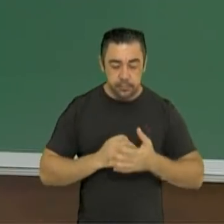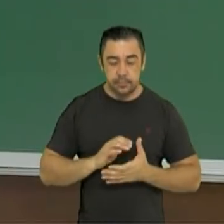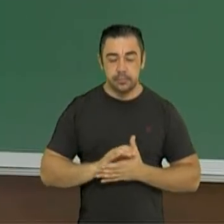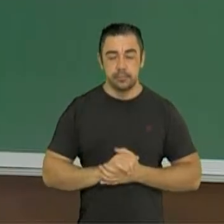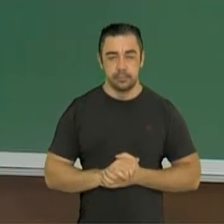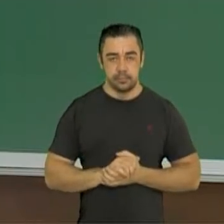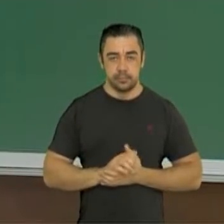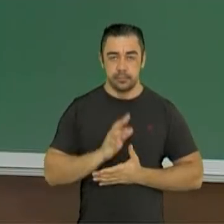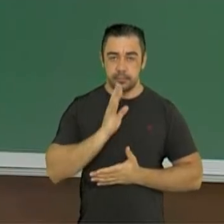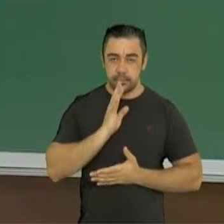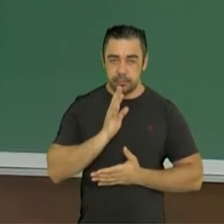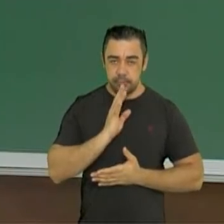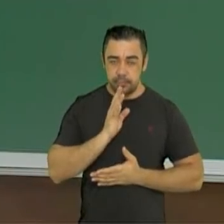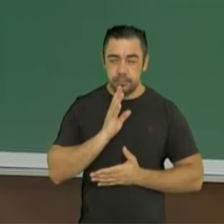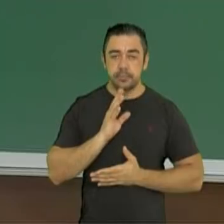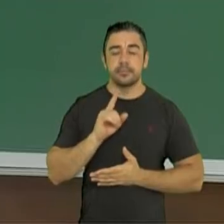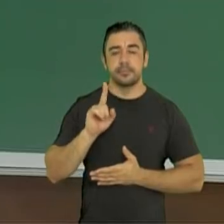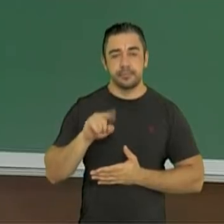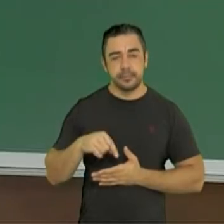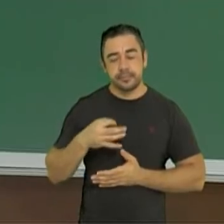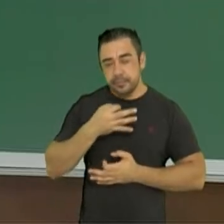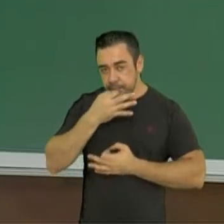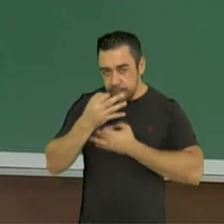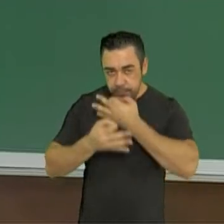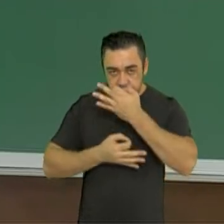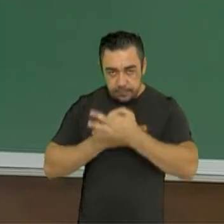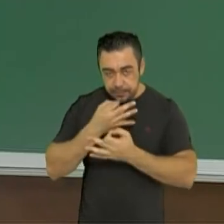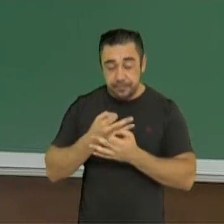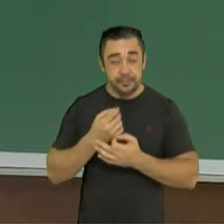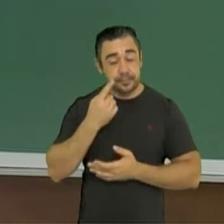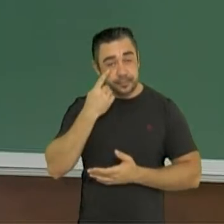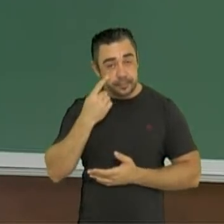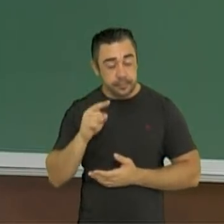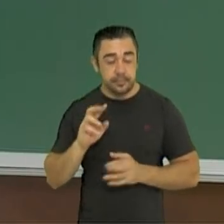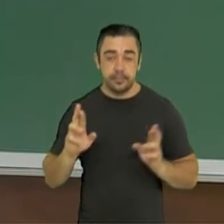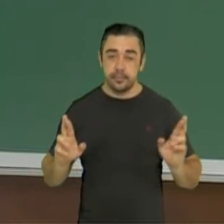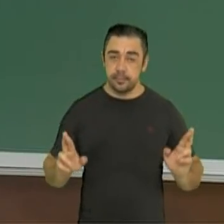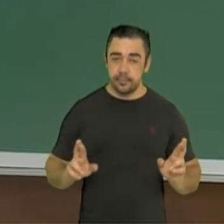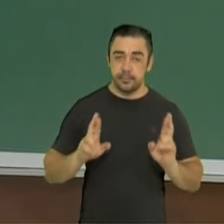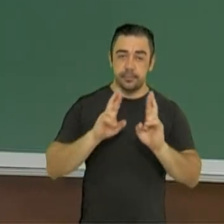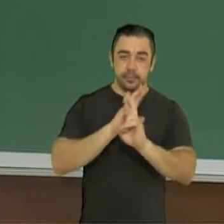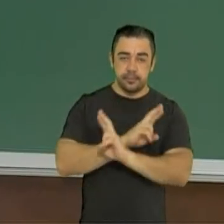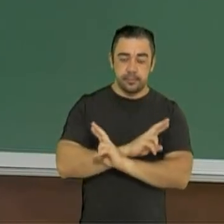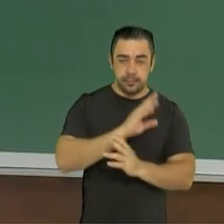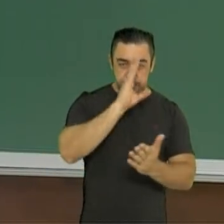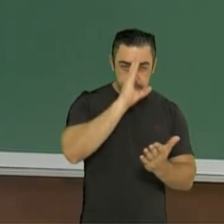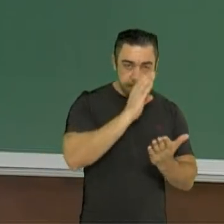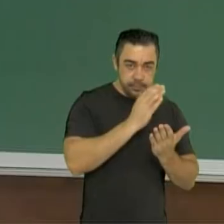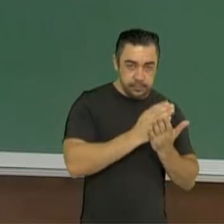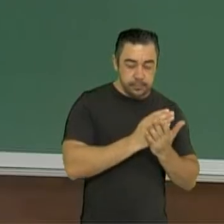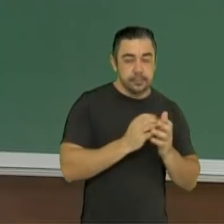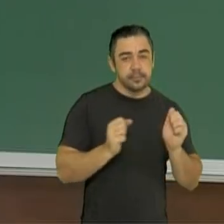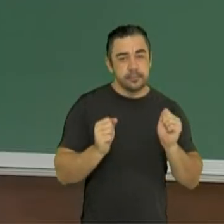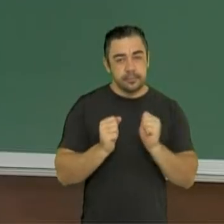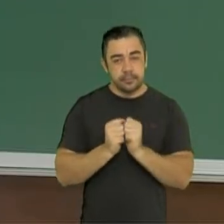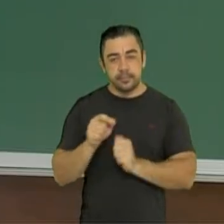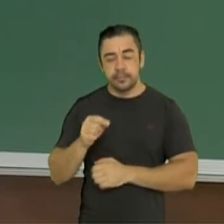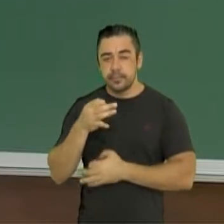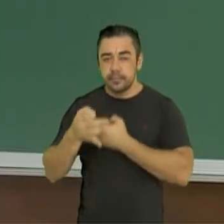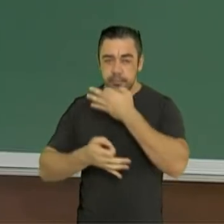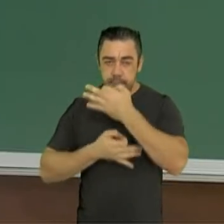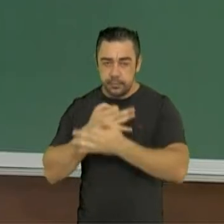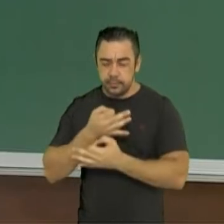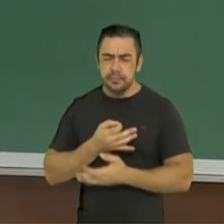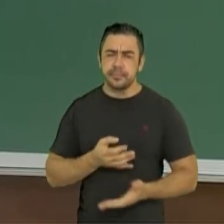reconhecer elementos argumentativos, estabelecer a relação entre a tese e estes mesmos argumentos e